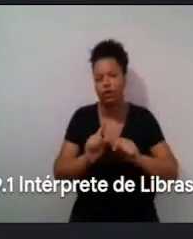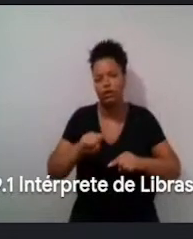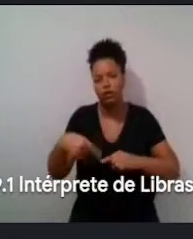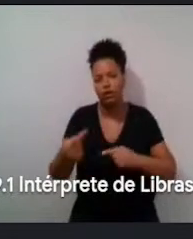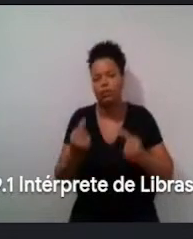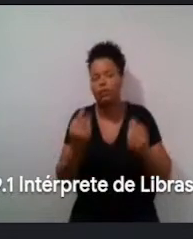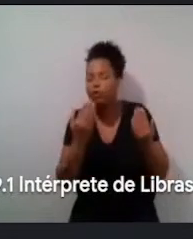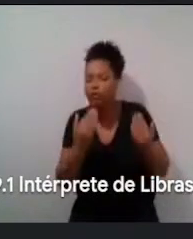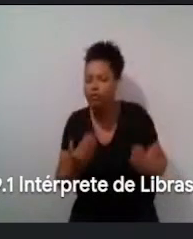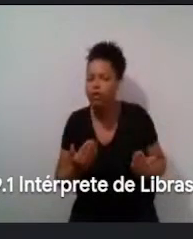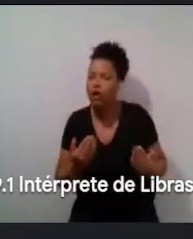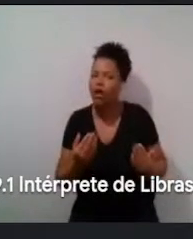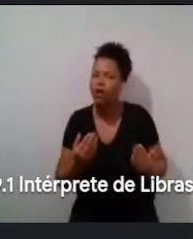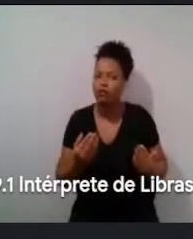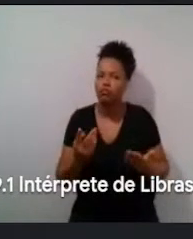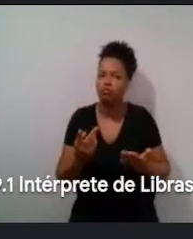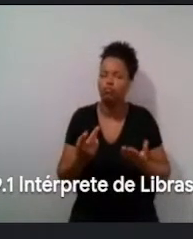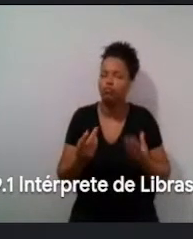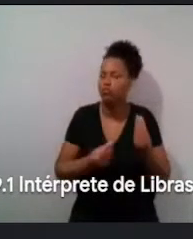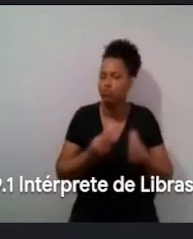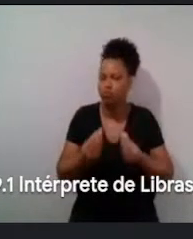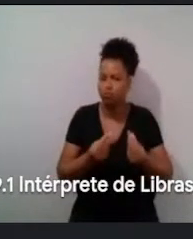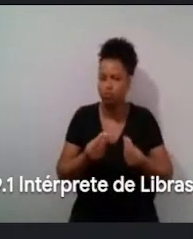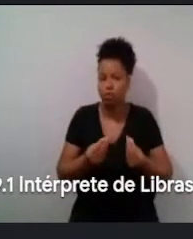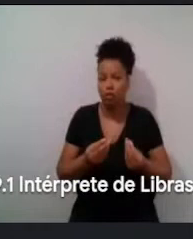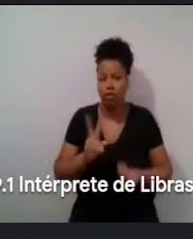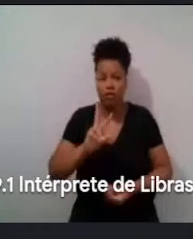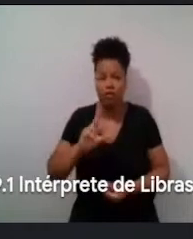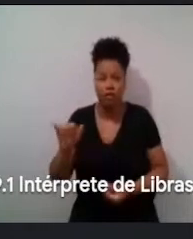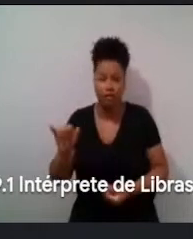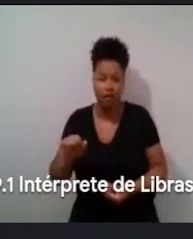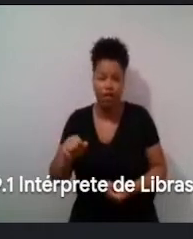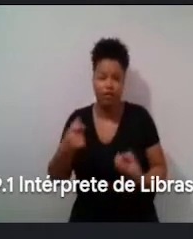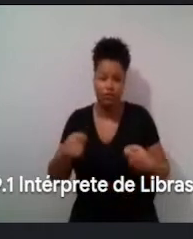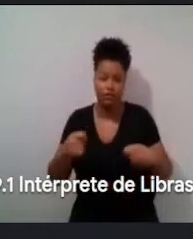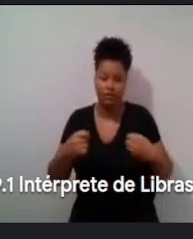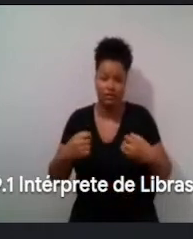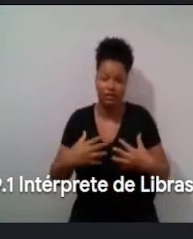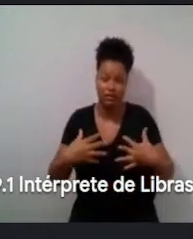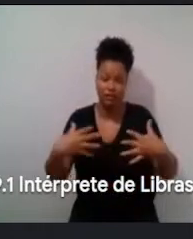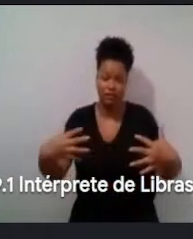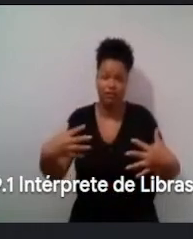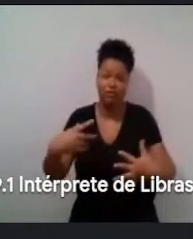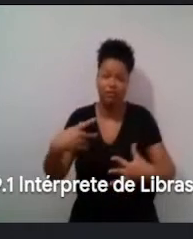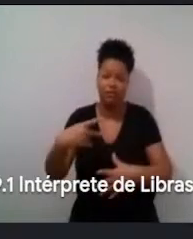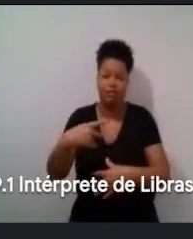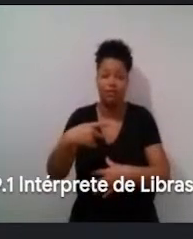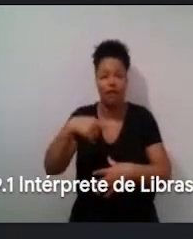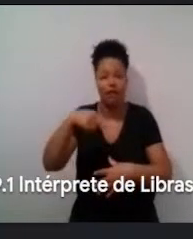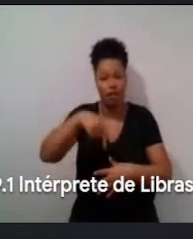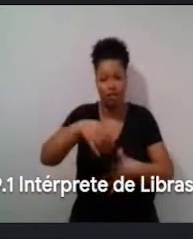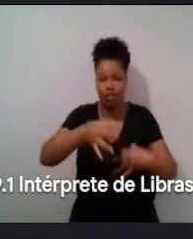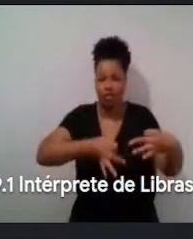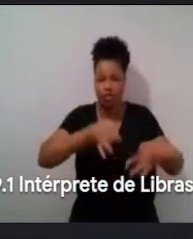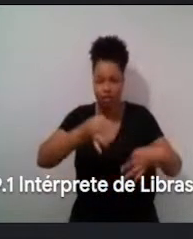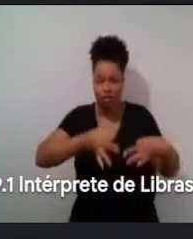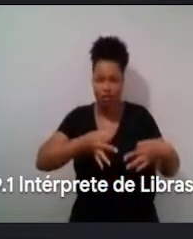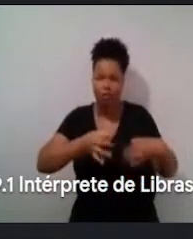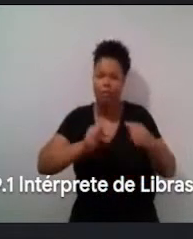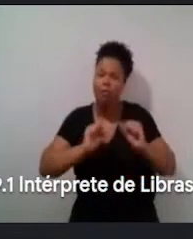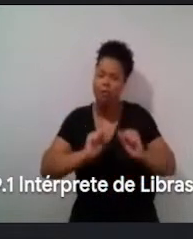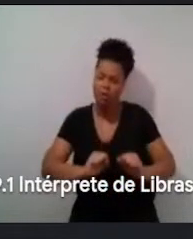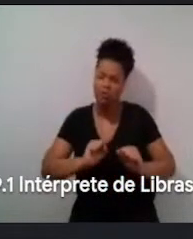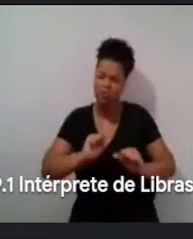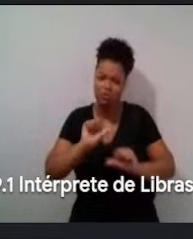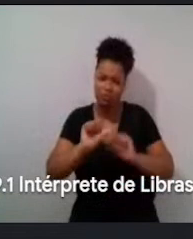a situação. Poderá também, assim, caberá ao plenário deste tribunal, né? Pode mudar também a